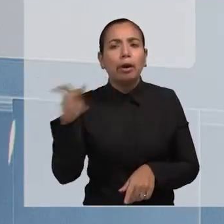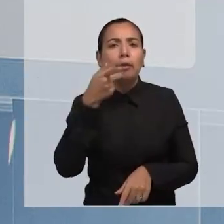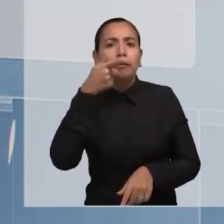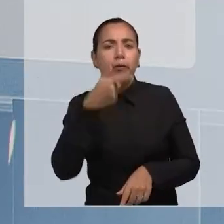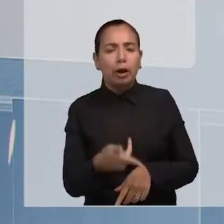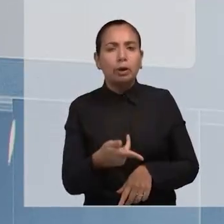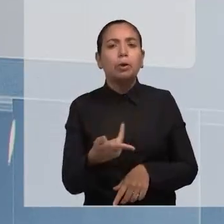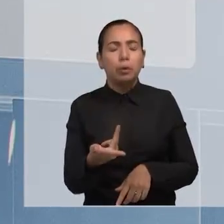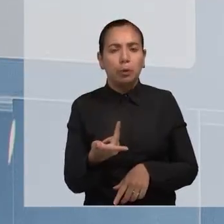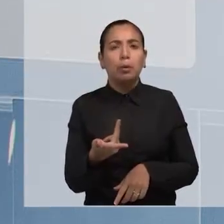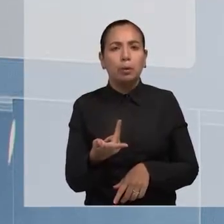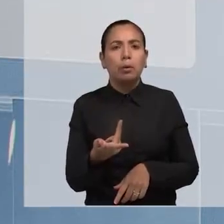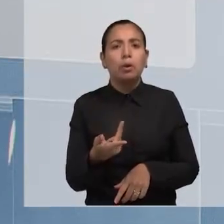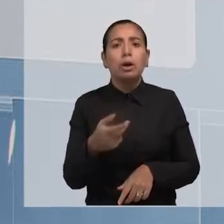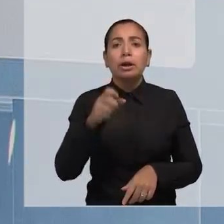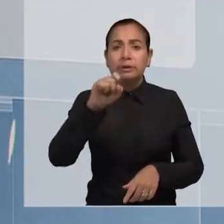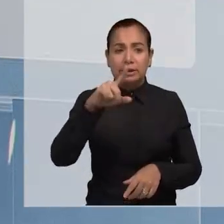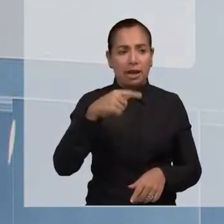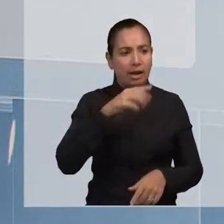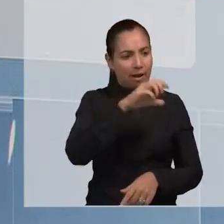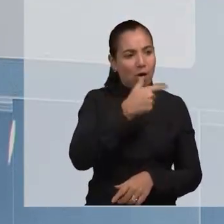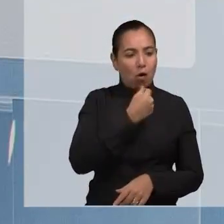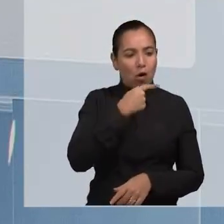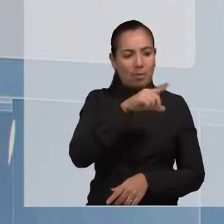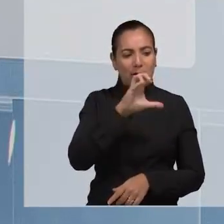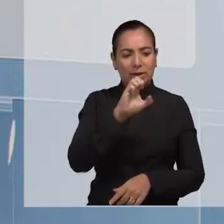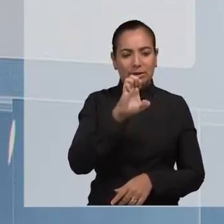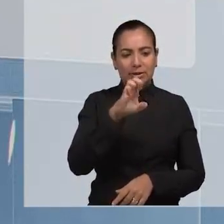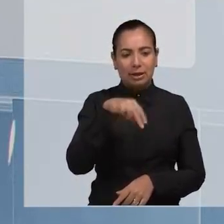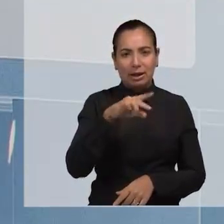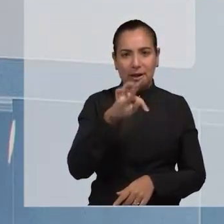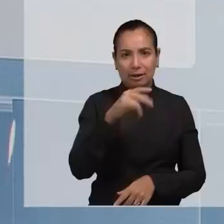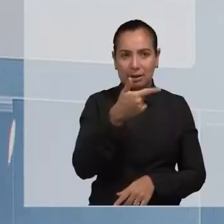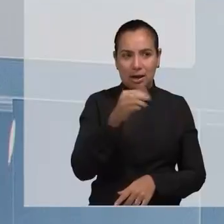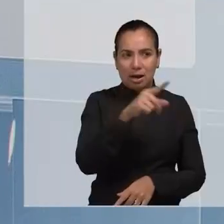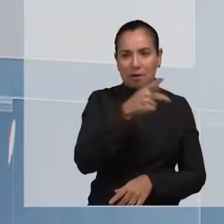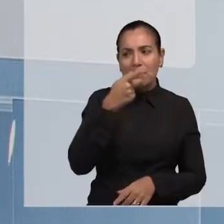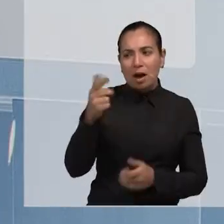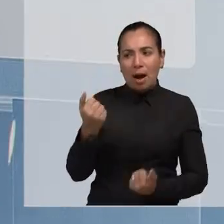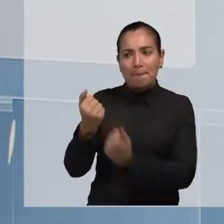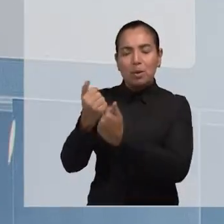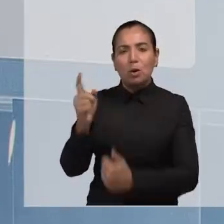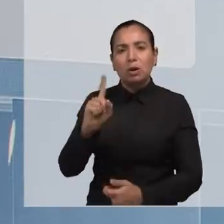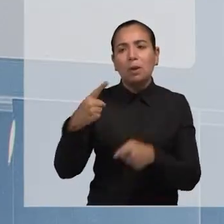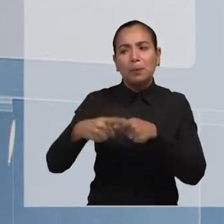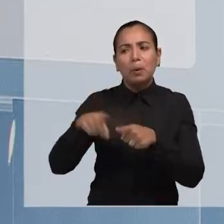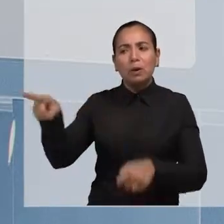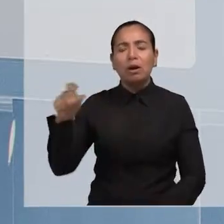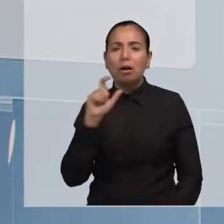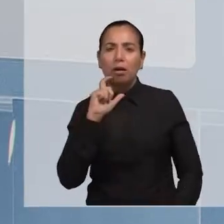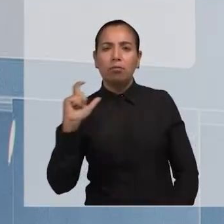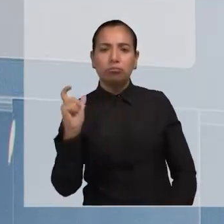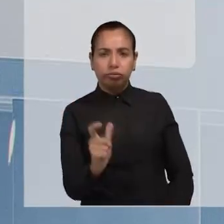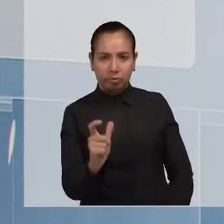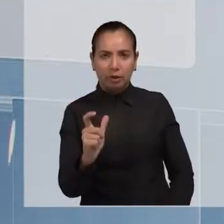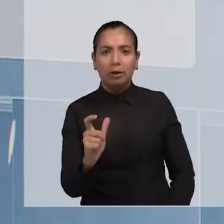motivos que o Centrão disse que não apoiou o Ciro foi por causa dessa frase. Do temperamento dele. Não, né? pois é, desse palavrão que ele disse